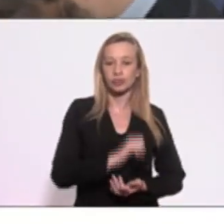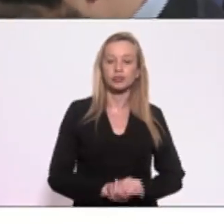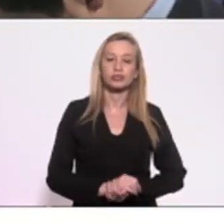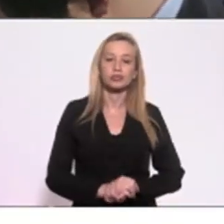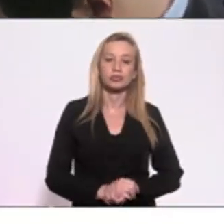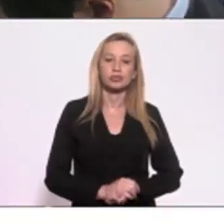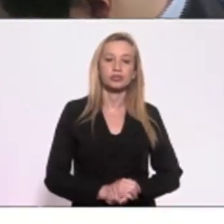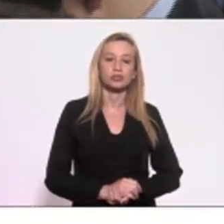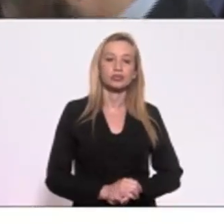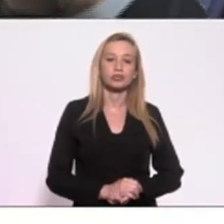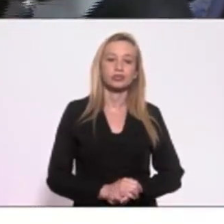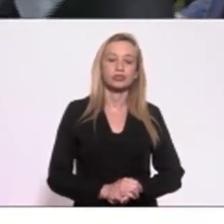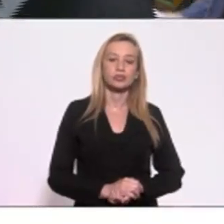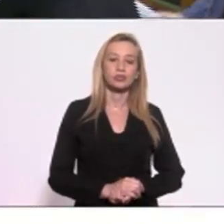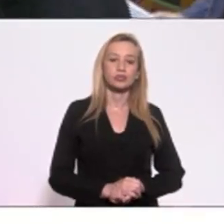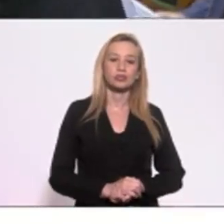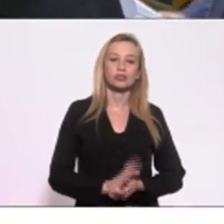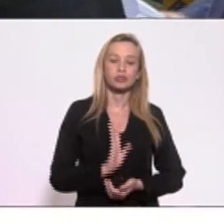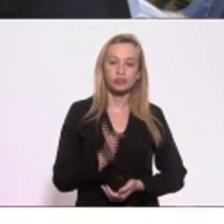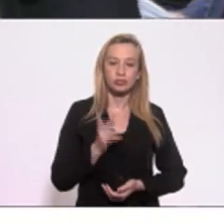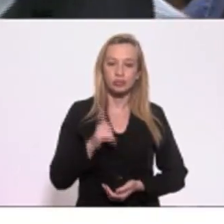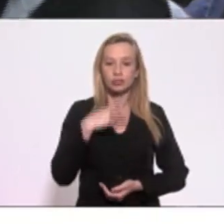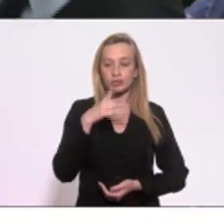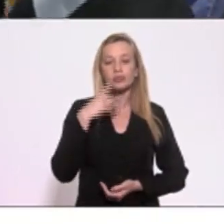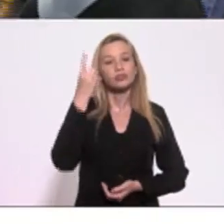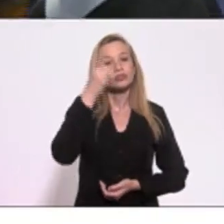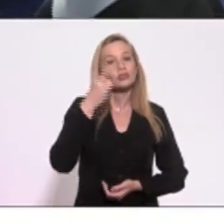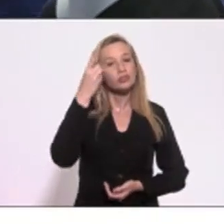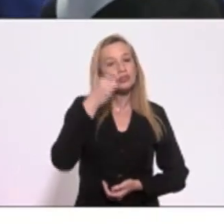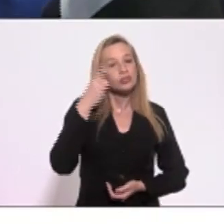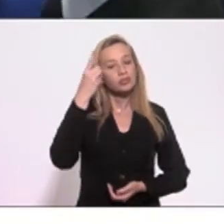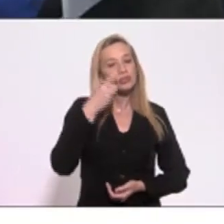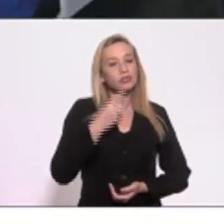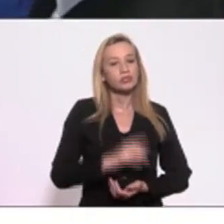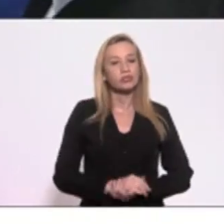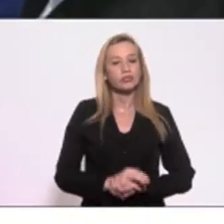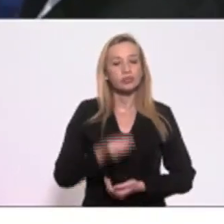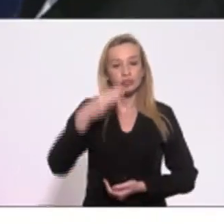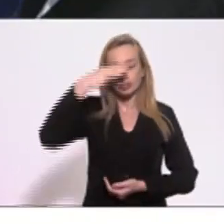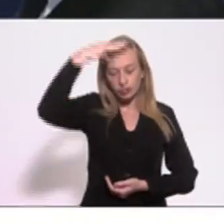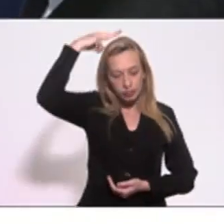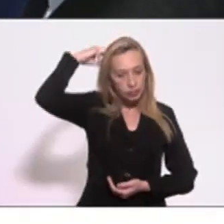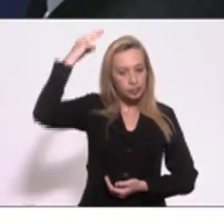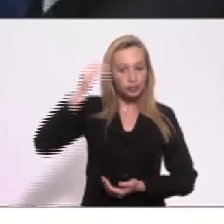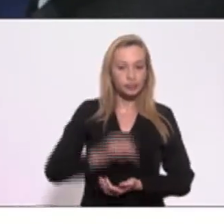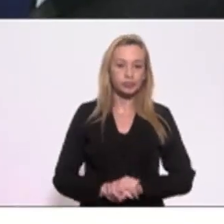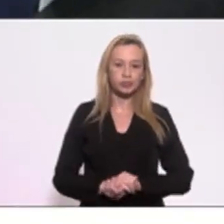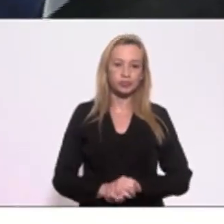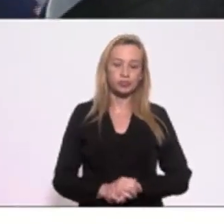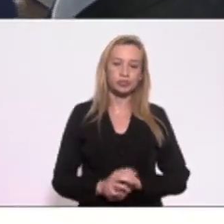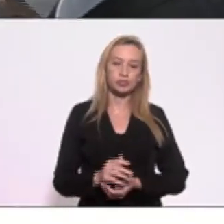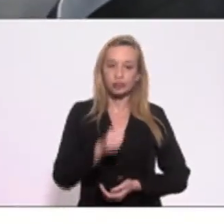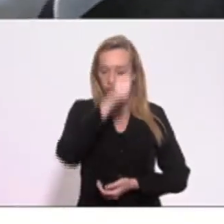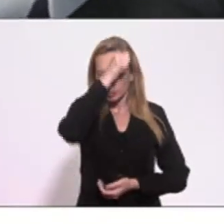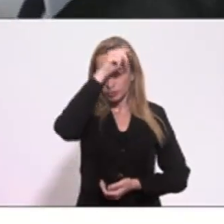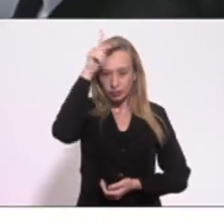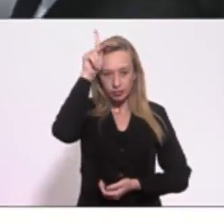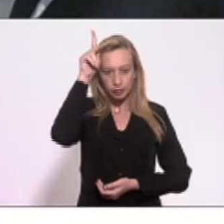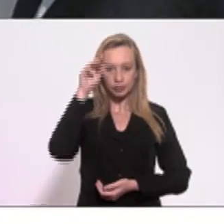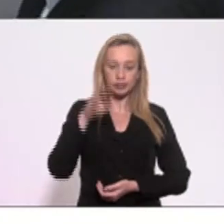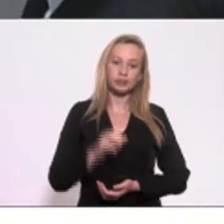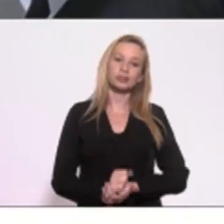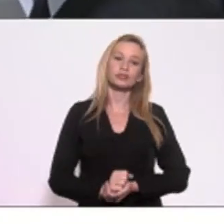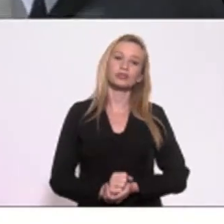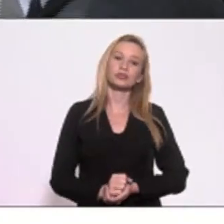favor. Rapidinho. Que eu já disse ao deputado Márcio Pacheco. O prefeito